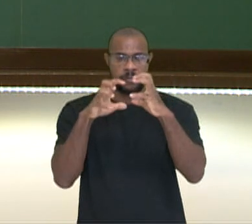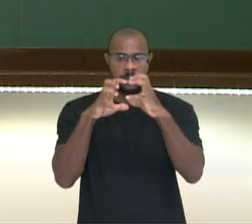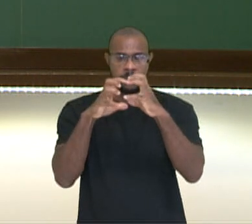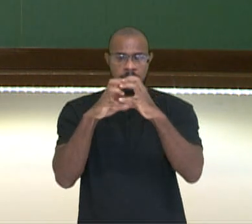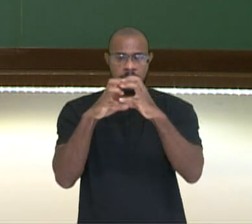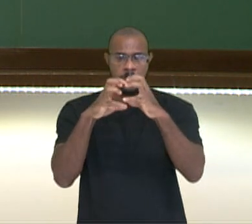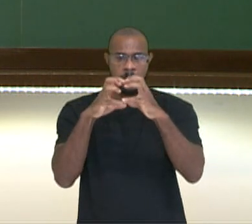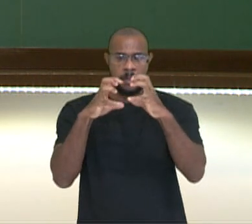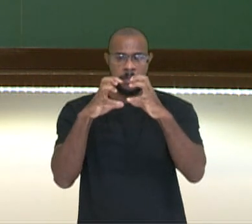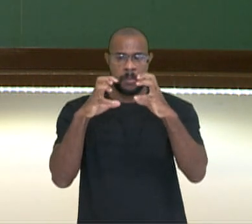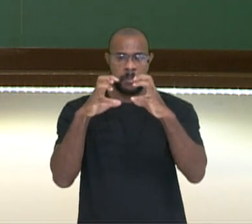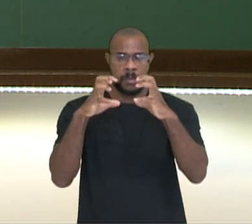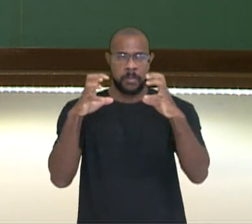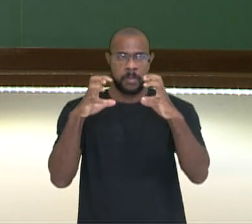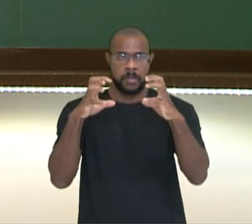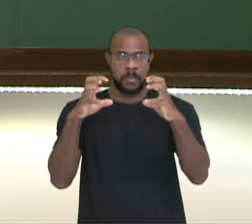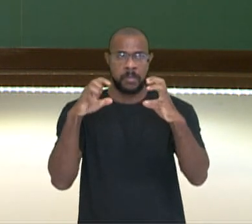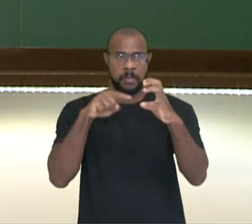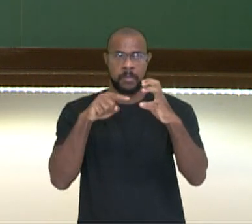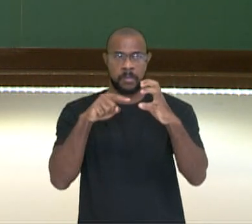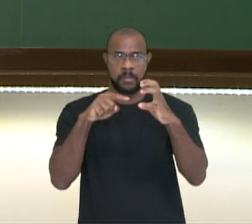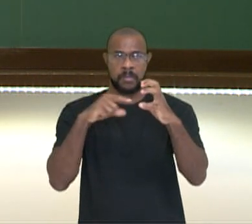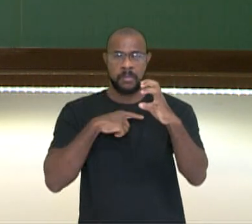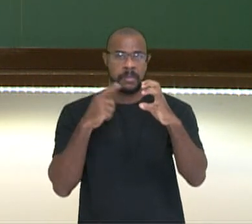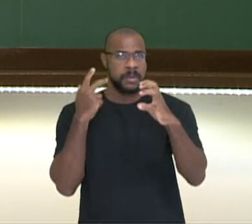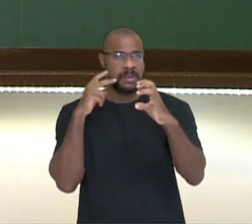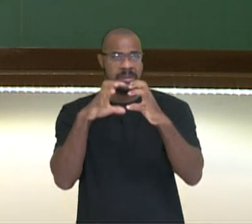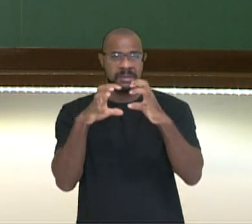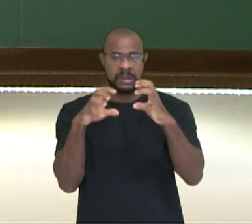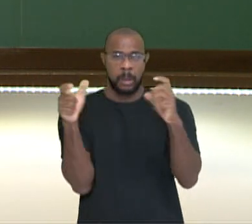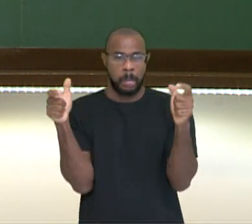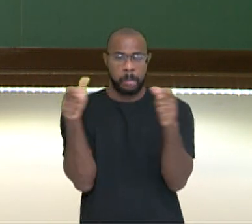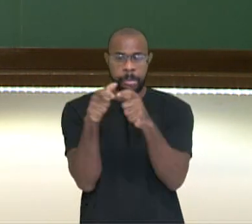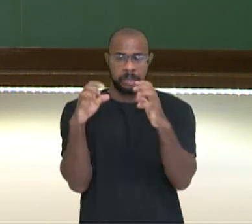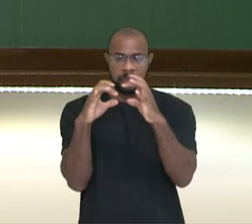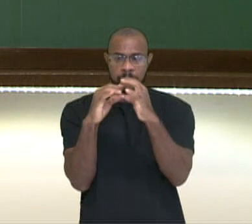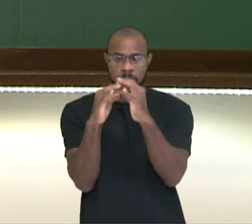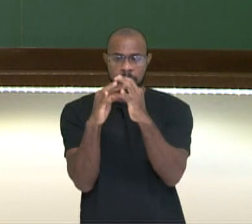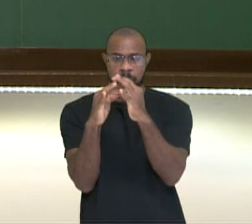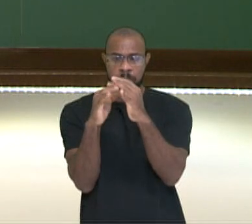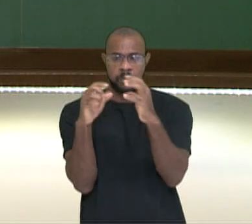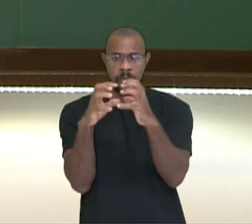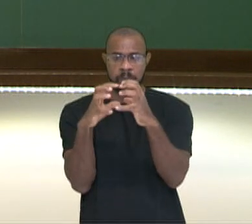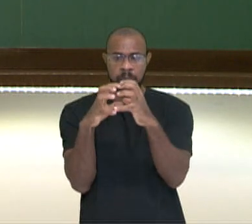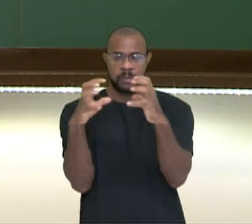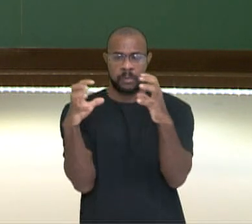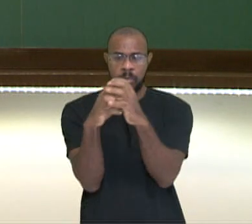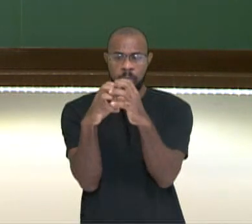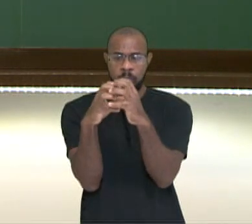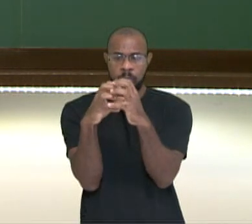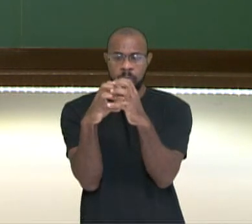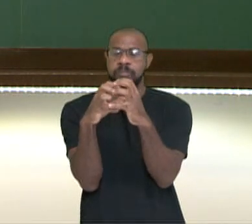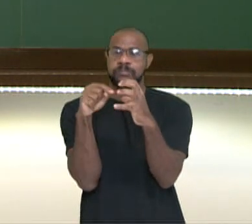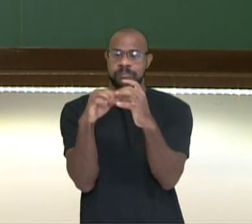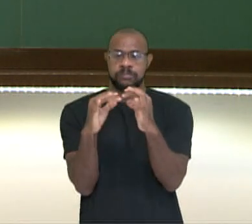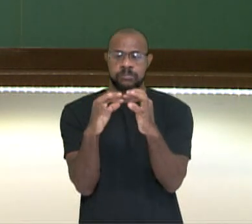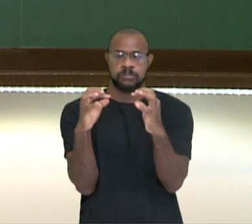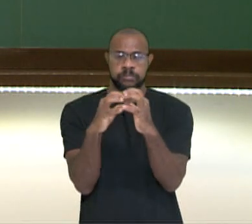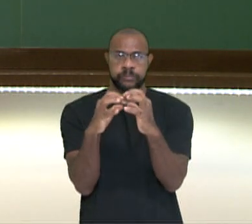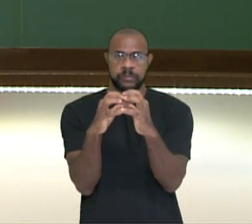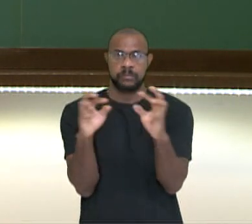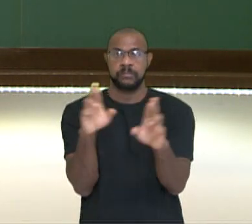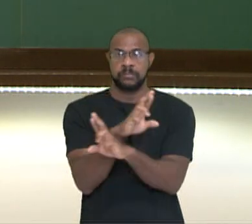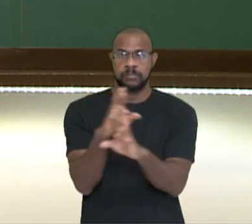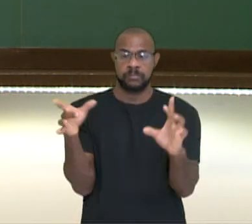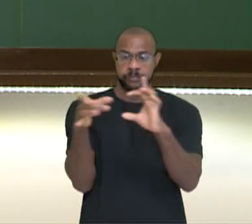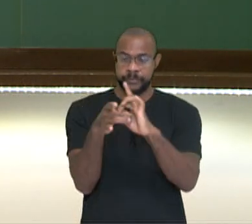conforme o tamanho do cérebro. Se o cérebro da criança tá menor do que o normal, o crânio também vai ficar menor, tá? Então, uma coisa está relacionada à